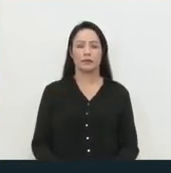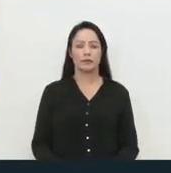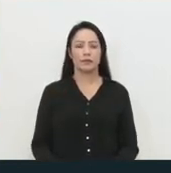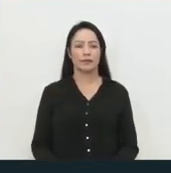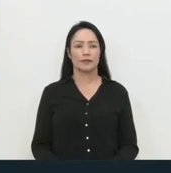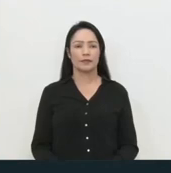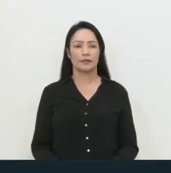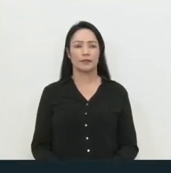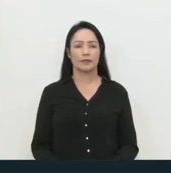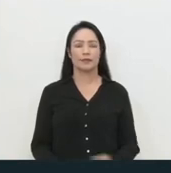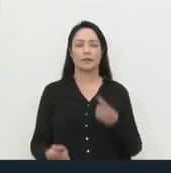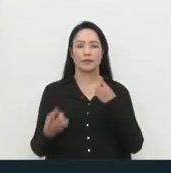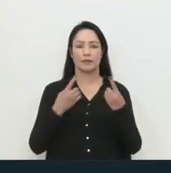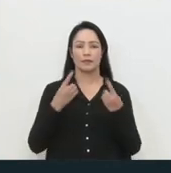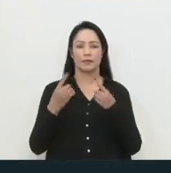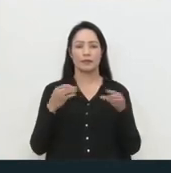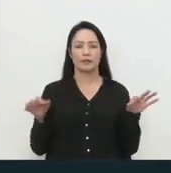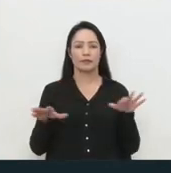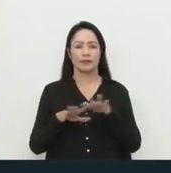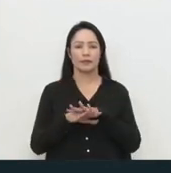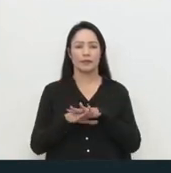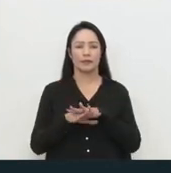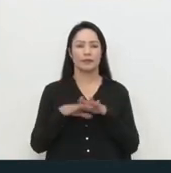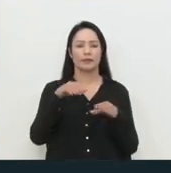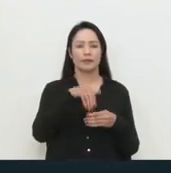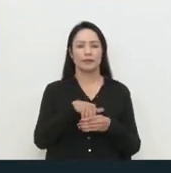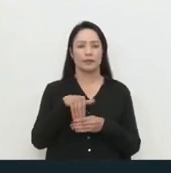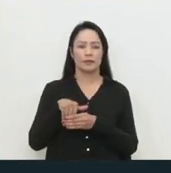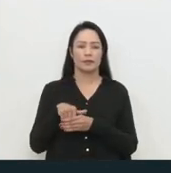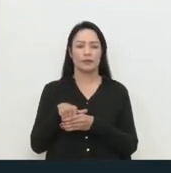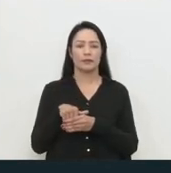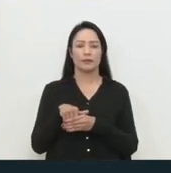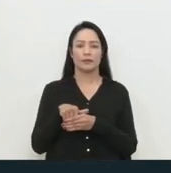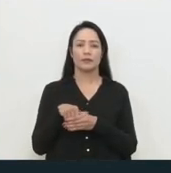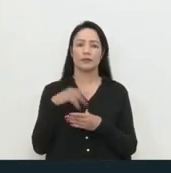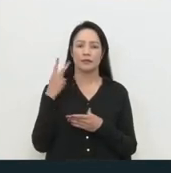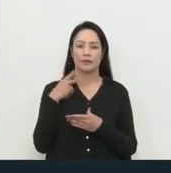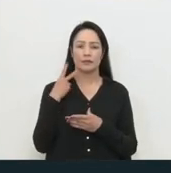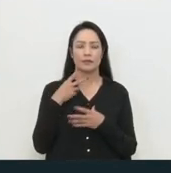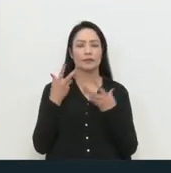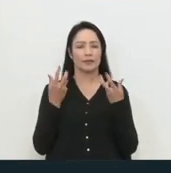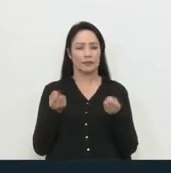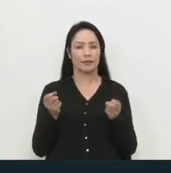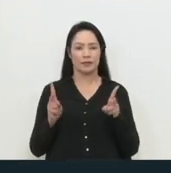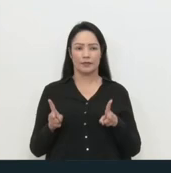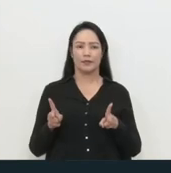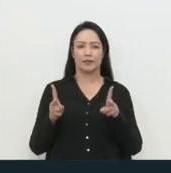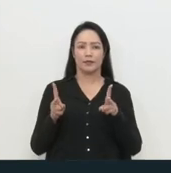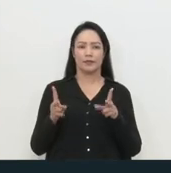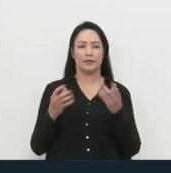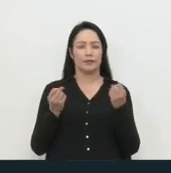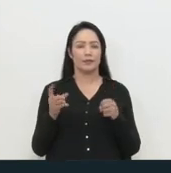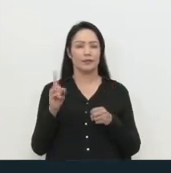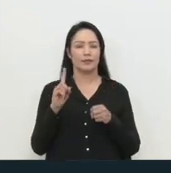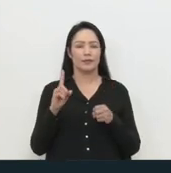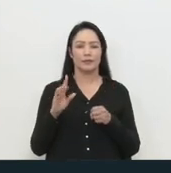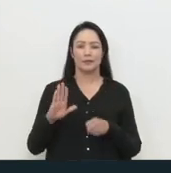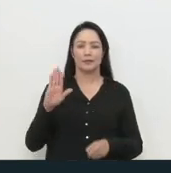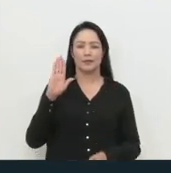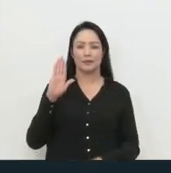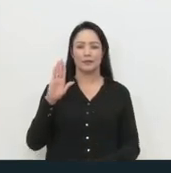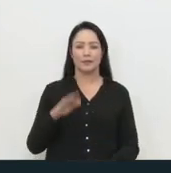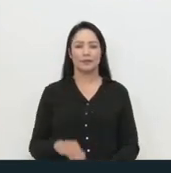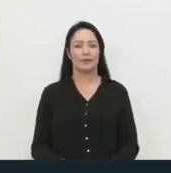em discussão encerrada discussão em votação os vereadores favoráveis Fernandes como estão e os contrários se manifestem